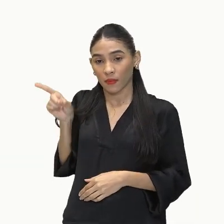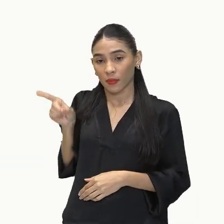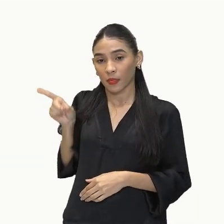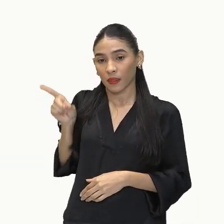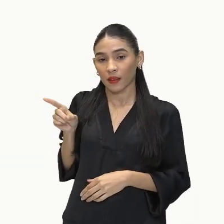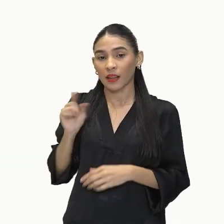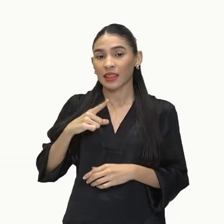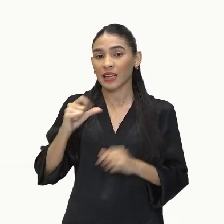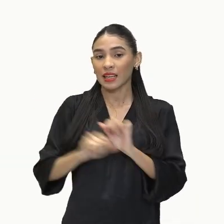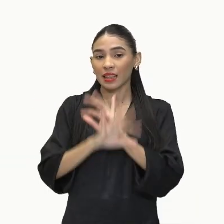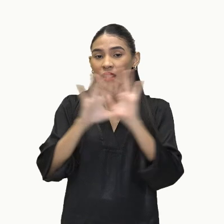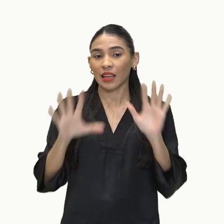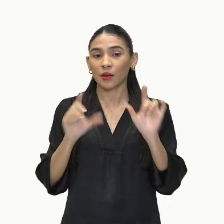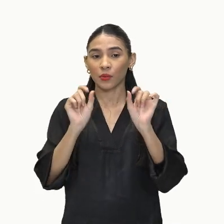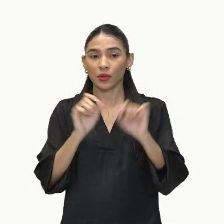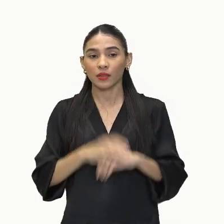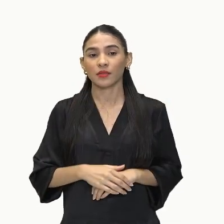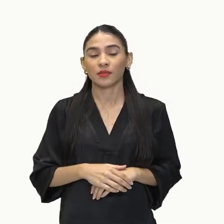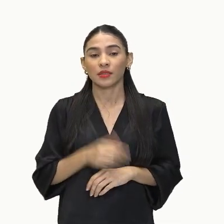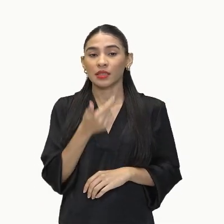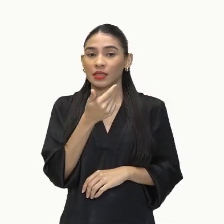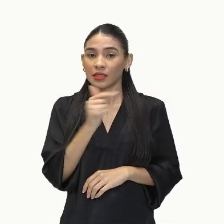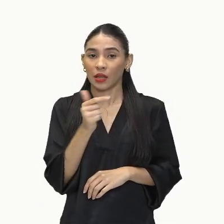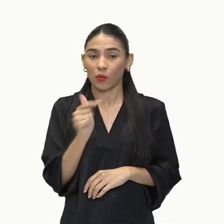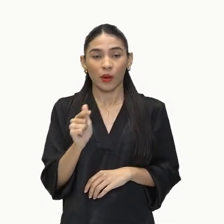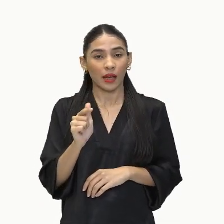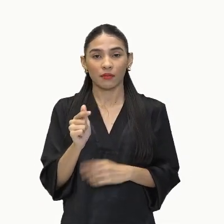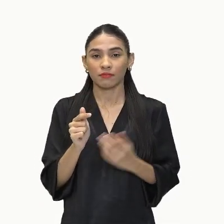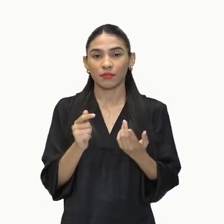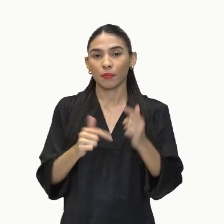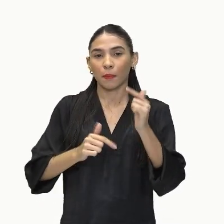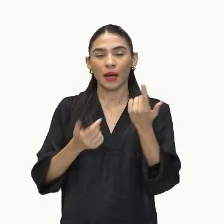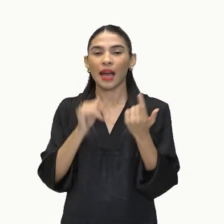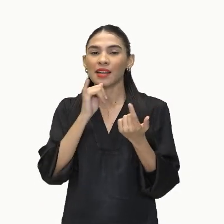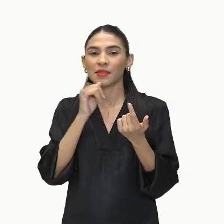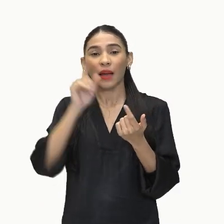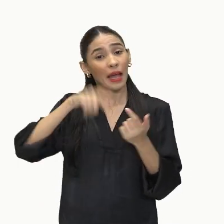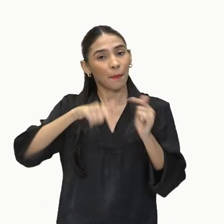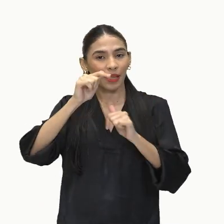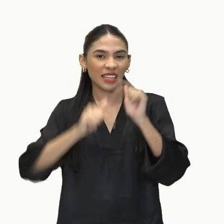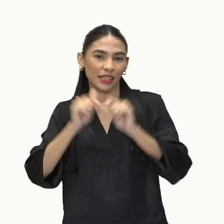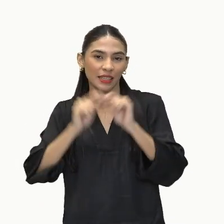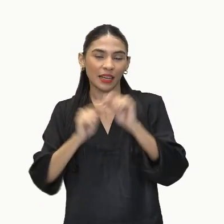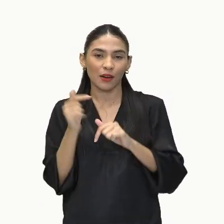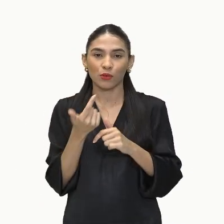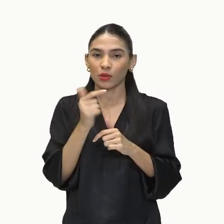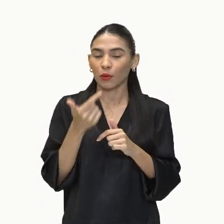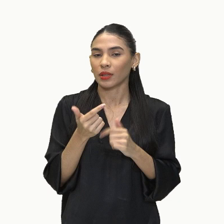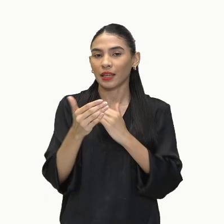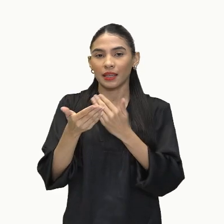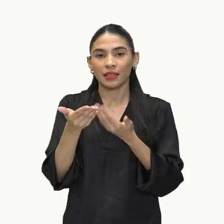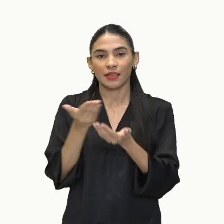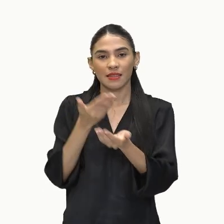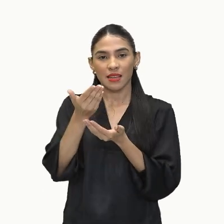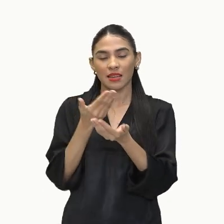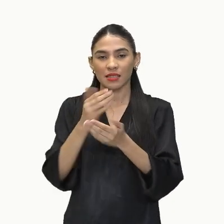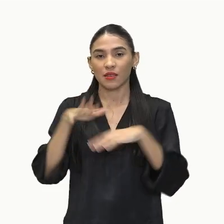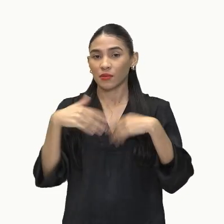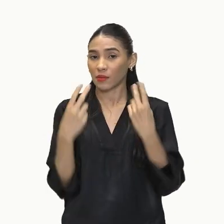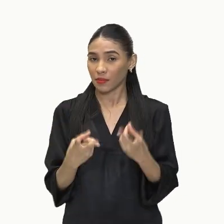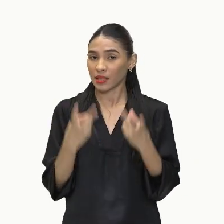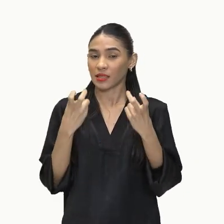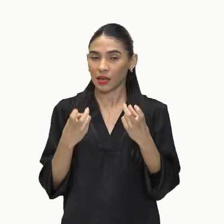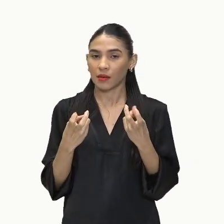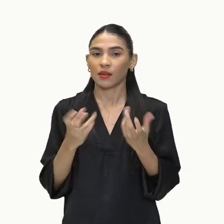em evidência o que não é humano, o que não tem interação. Então, observem que